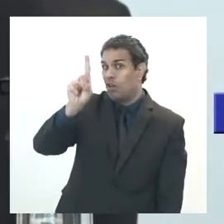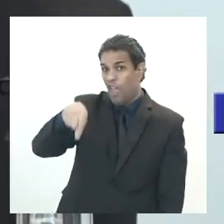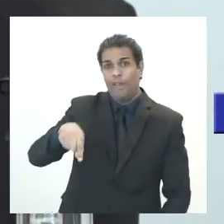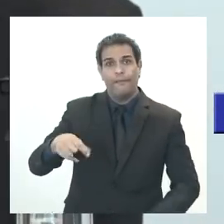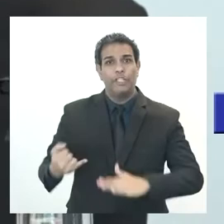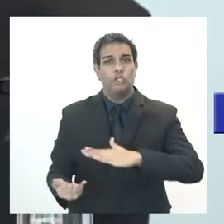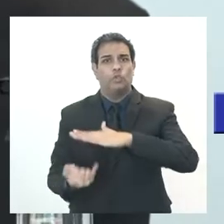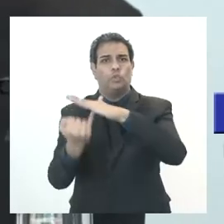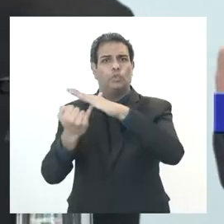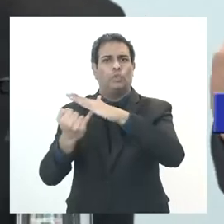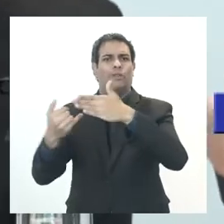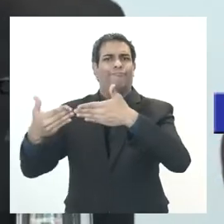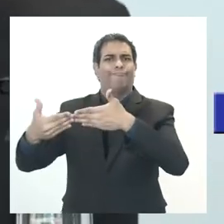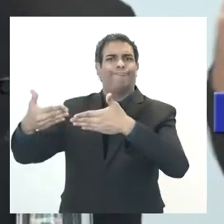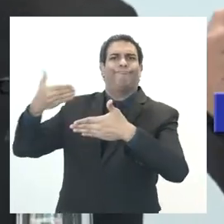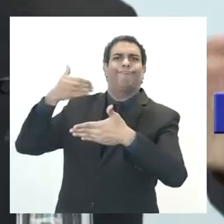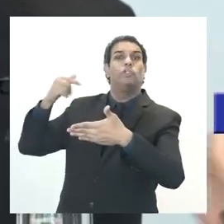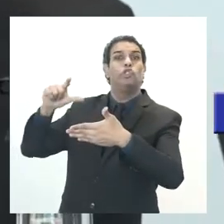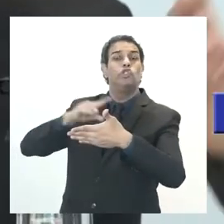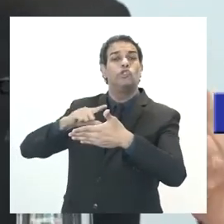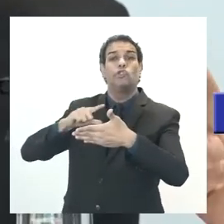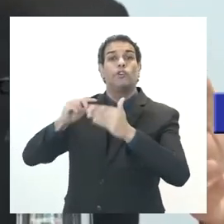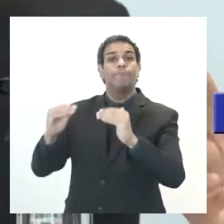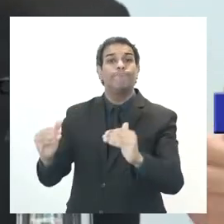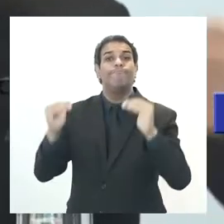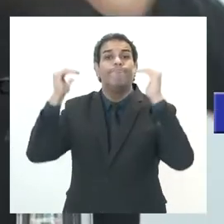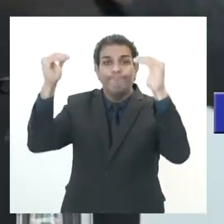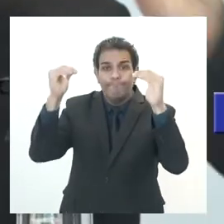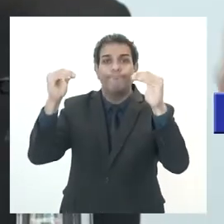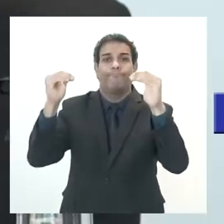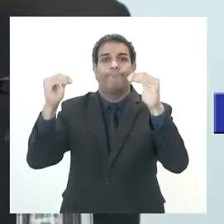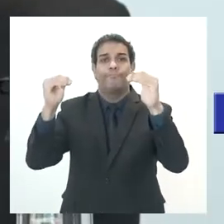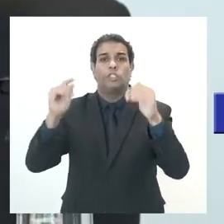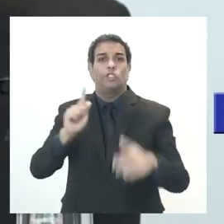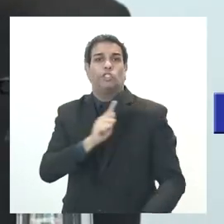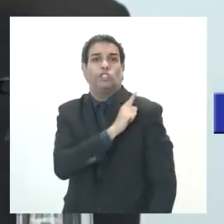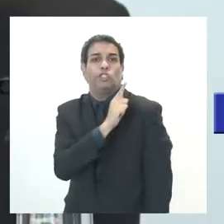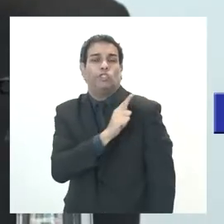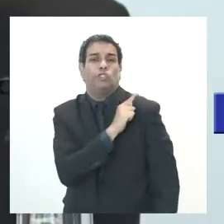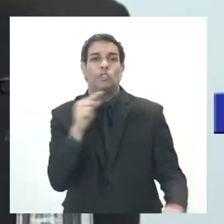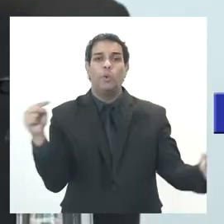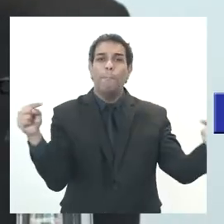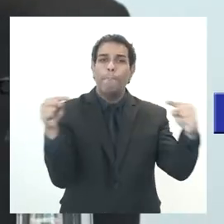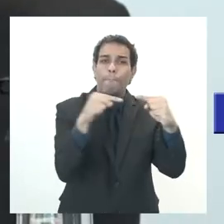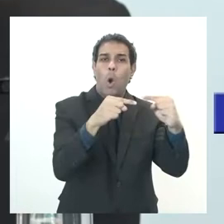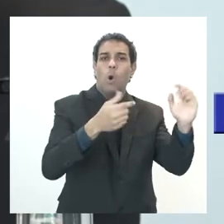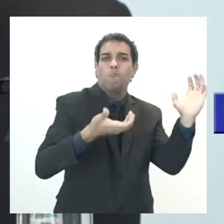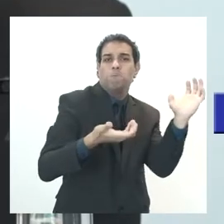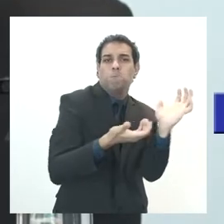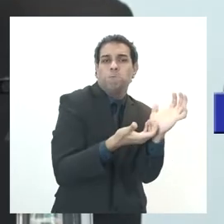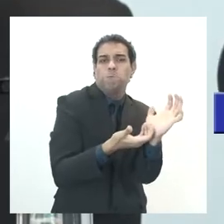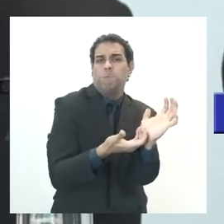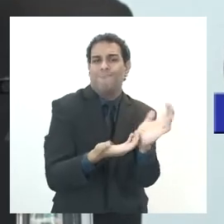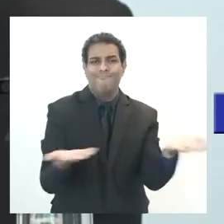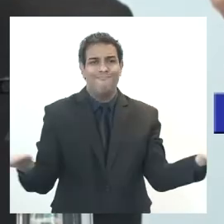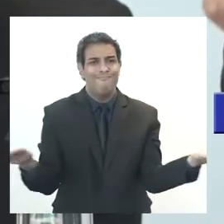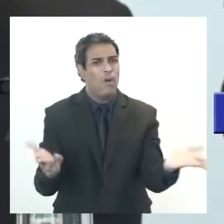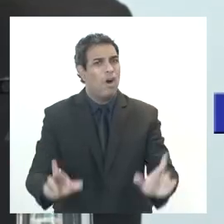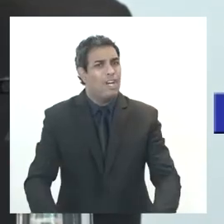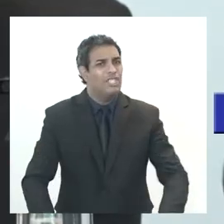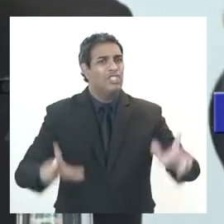instituição que tinha um conceito superior ao de um Congresso Nacional por exemplo e